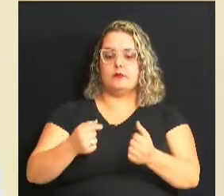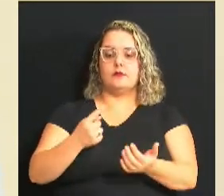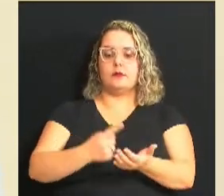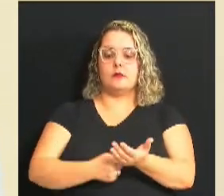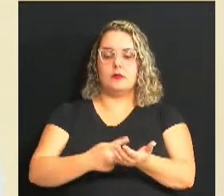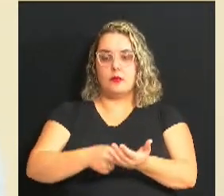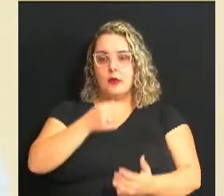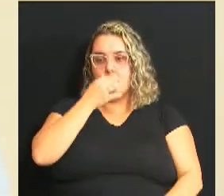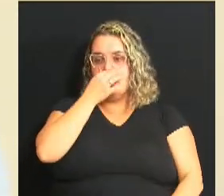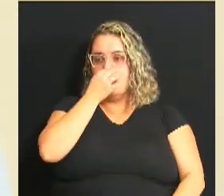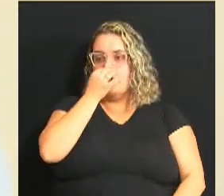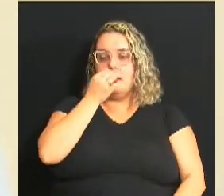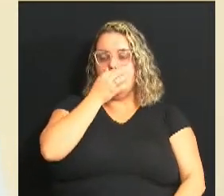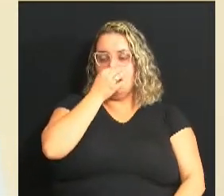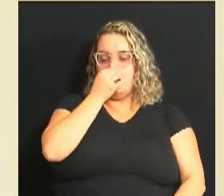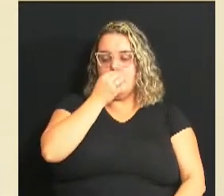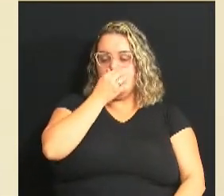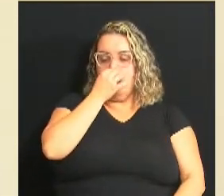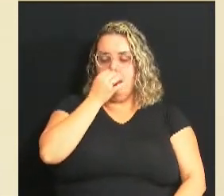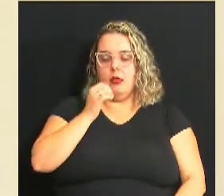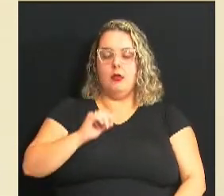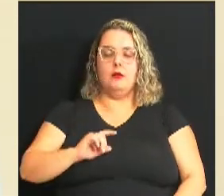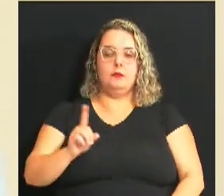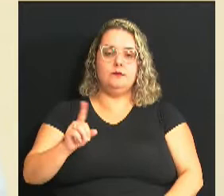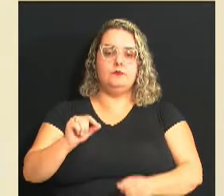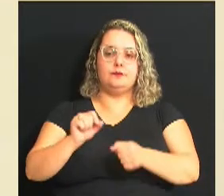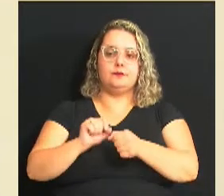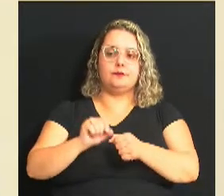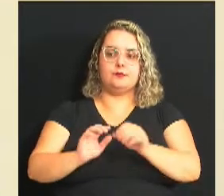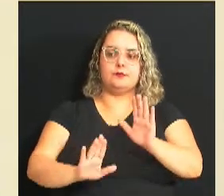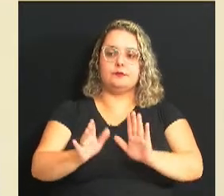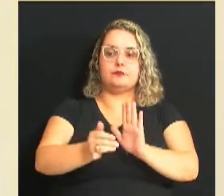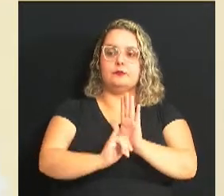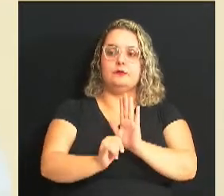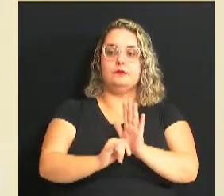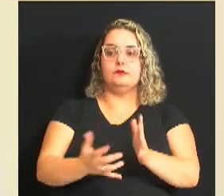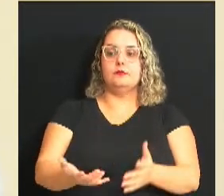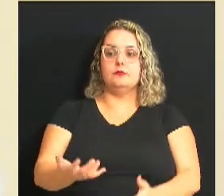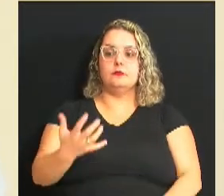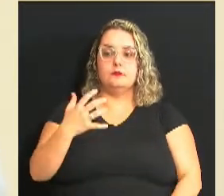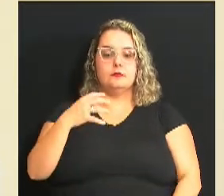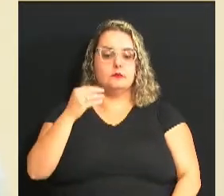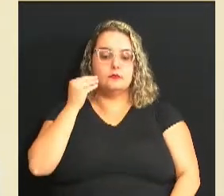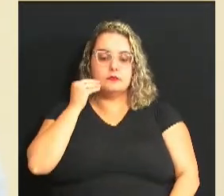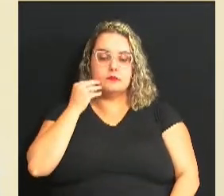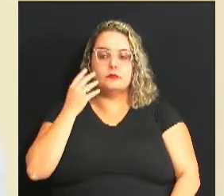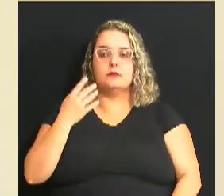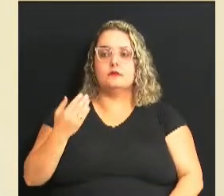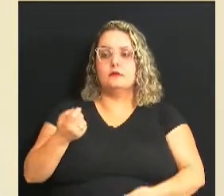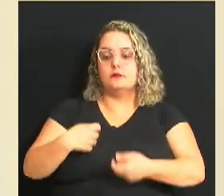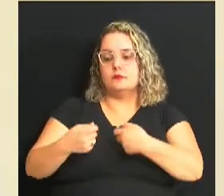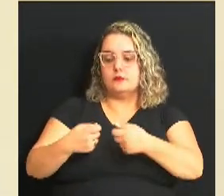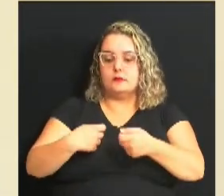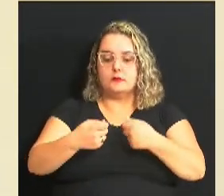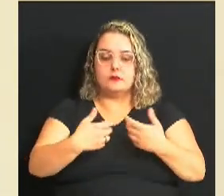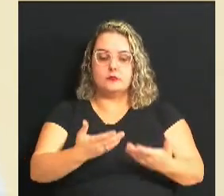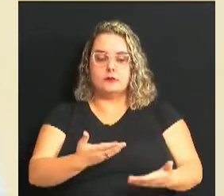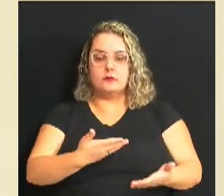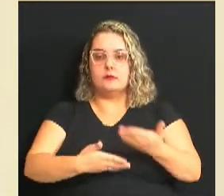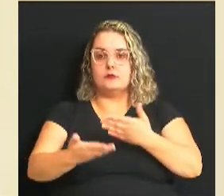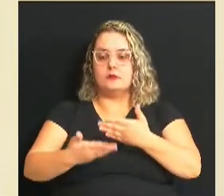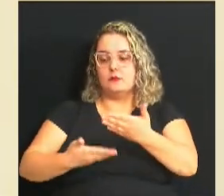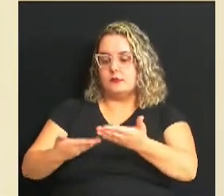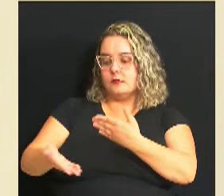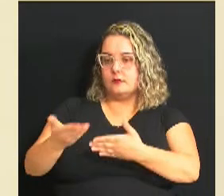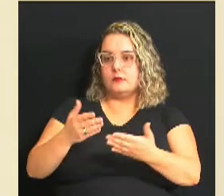esse período não é feito por edital, mas feito ali por uma forma de tentar contemplar a todos, uma negociação de viabilidade com todos